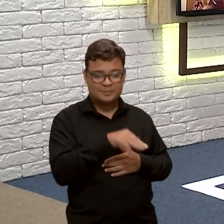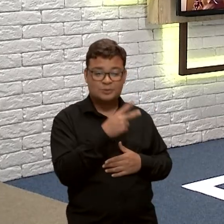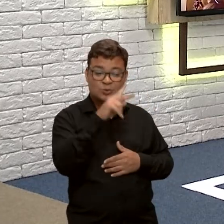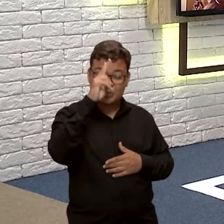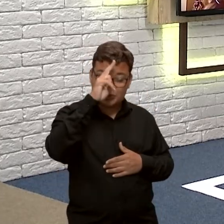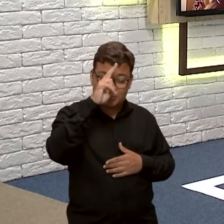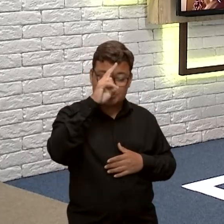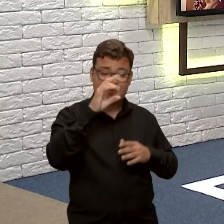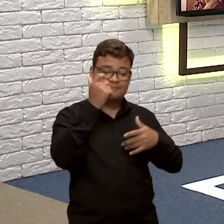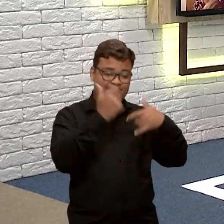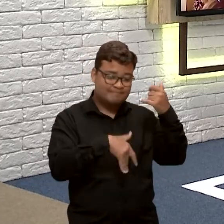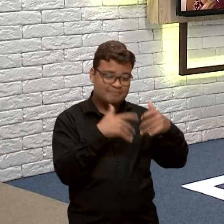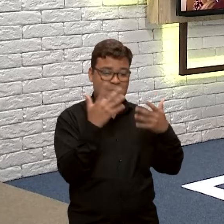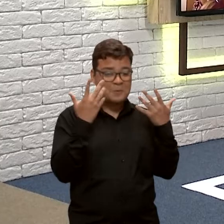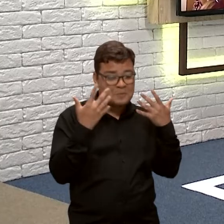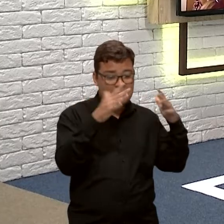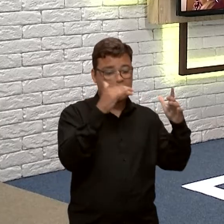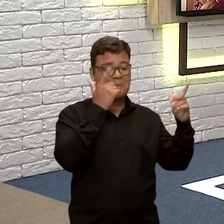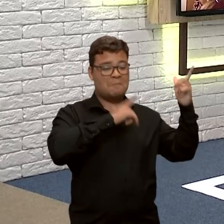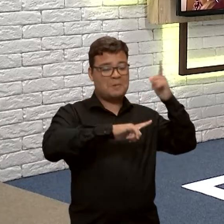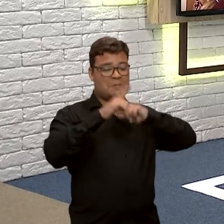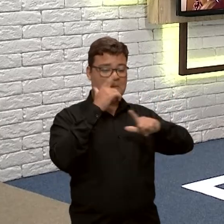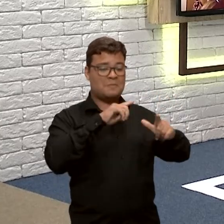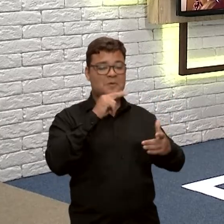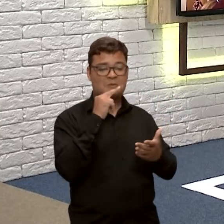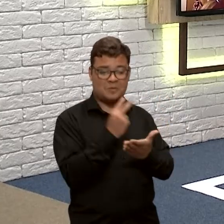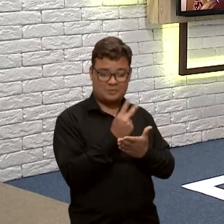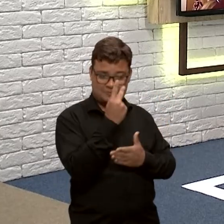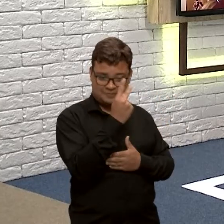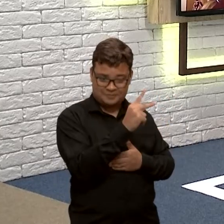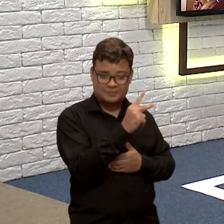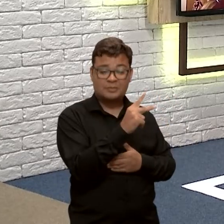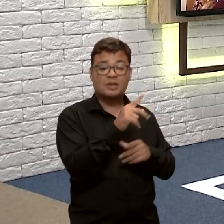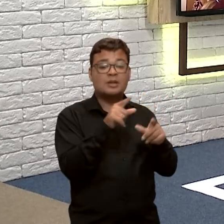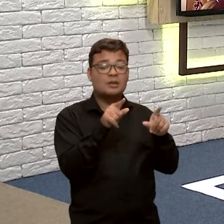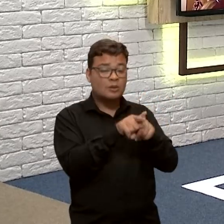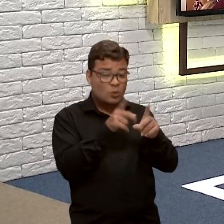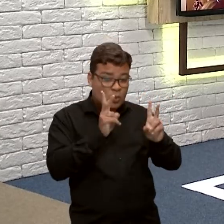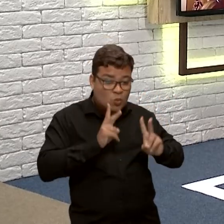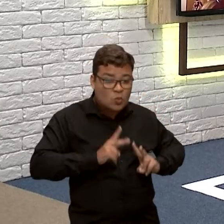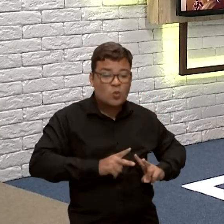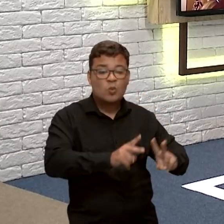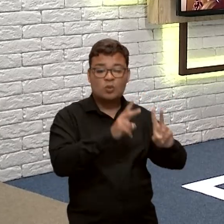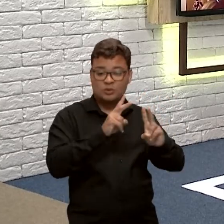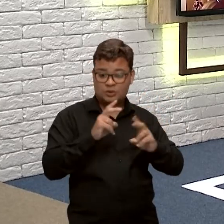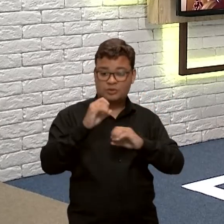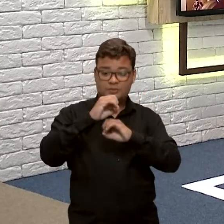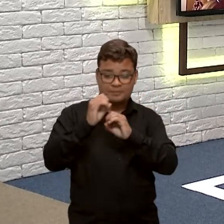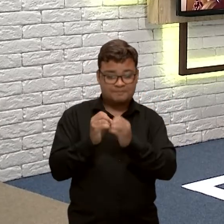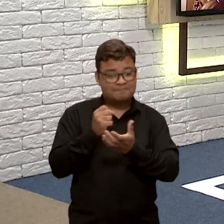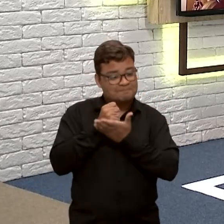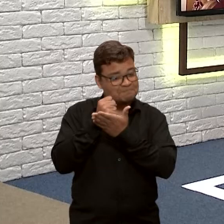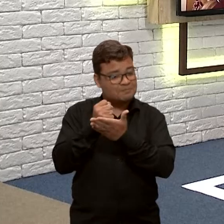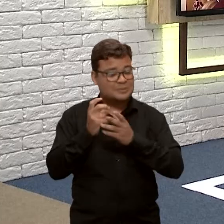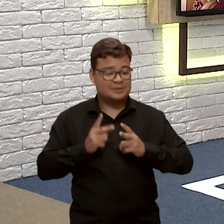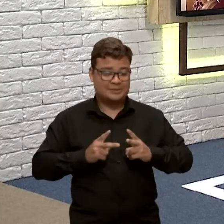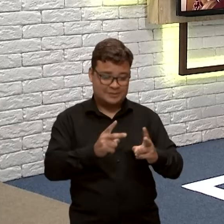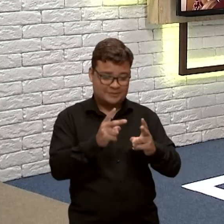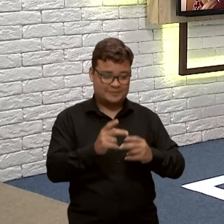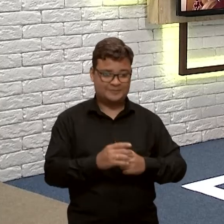história. Parabéns pela conquista, pelo reconhecimento. Que você continue auxiliando a Universidade Federal de Goiás, como sempre